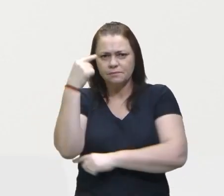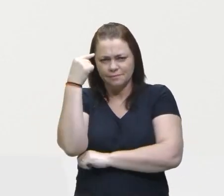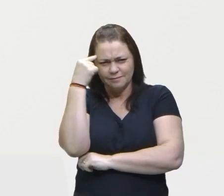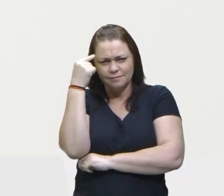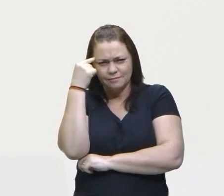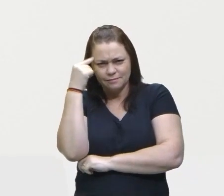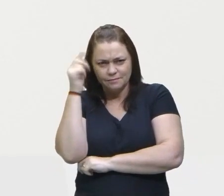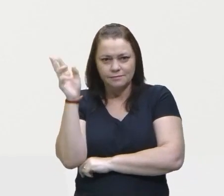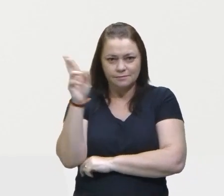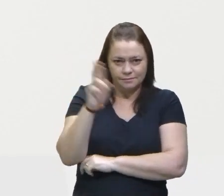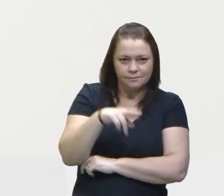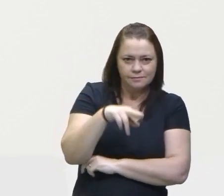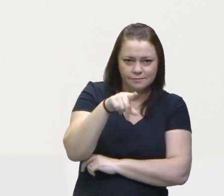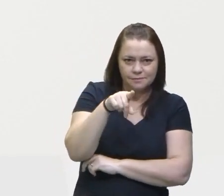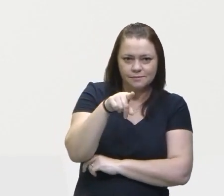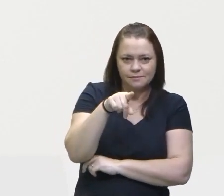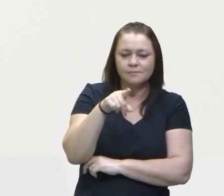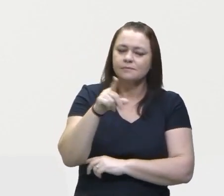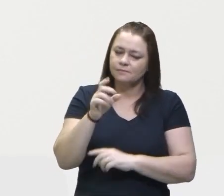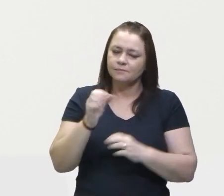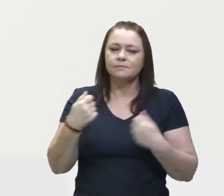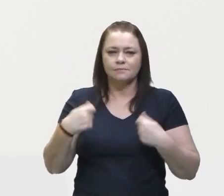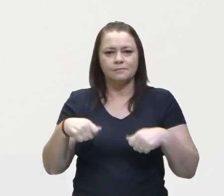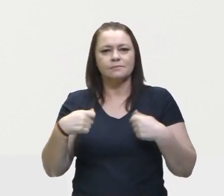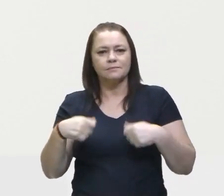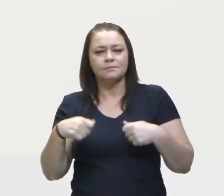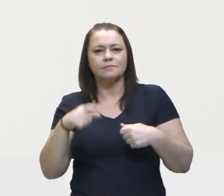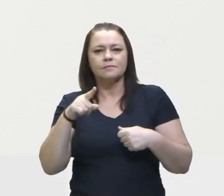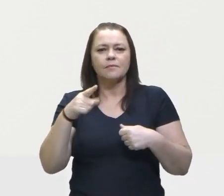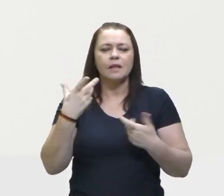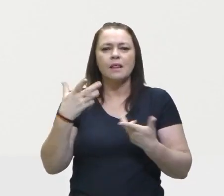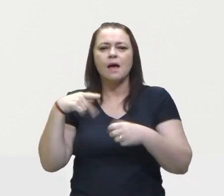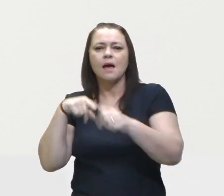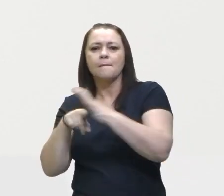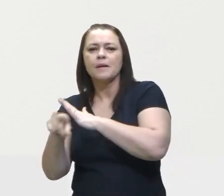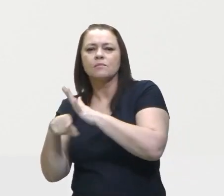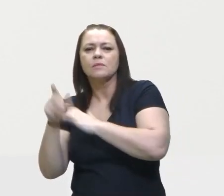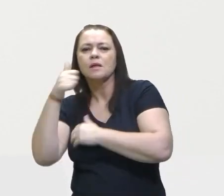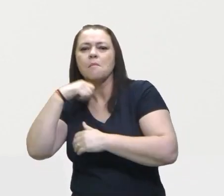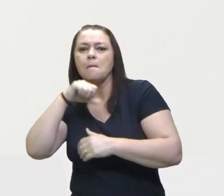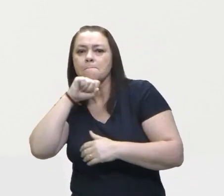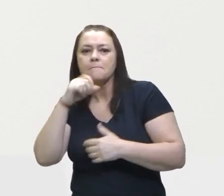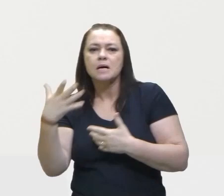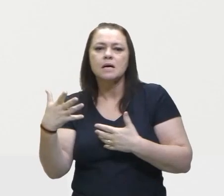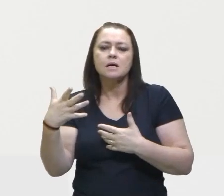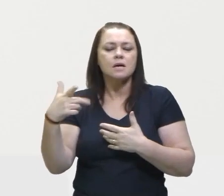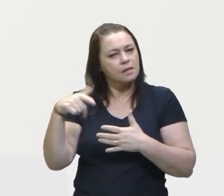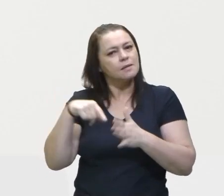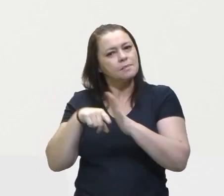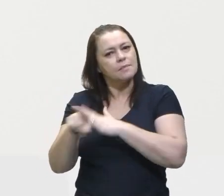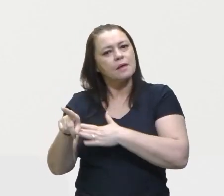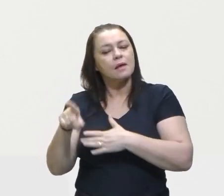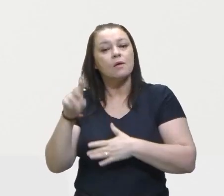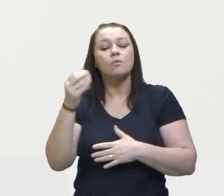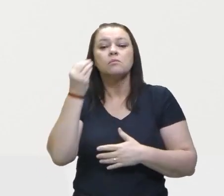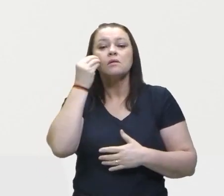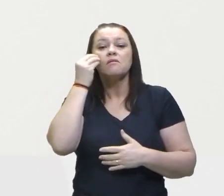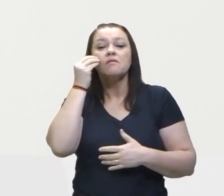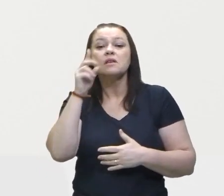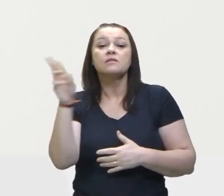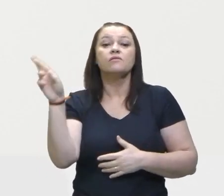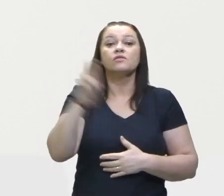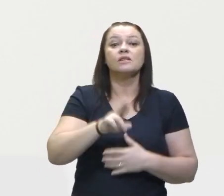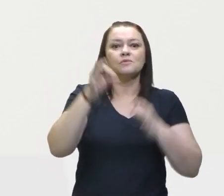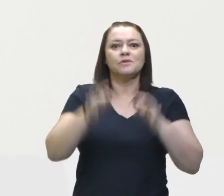pensando? Tá calculando? Tá fazendo comentário em casa? Então vamos lá ver se você respondeu isso